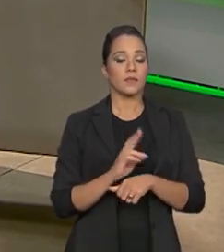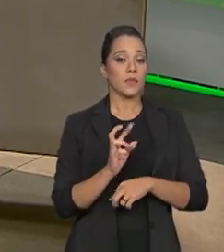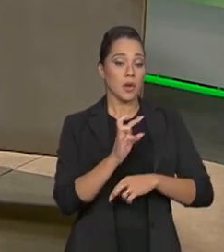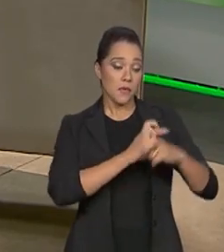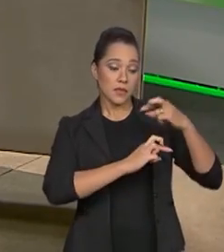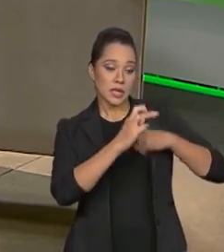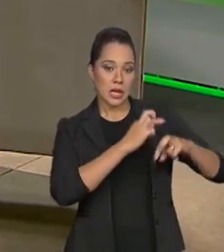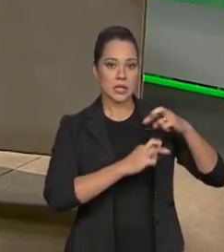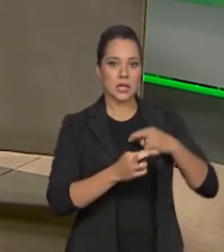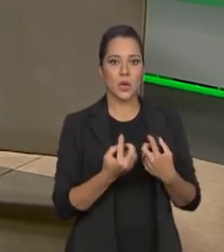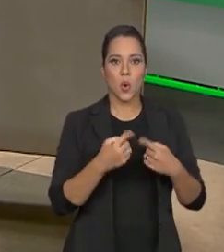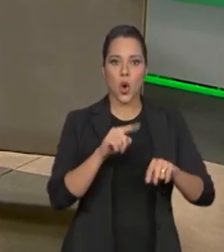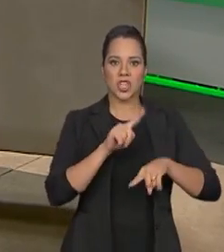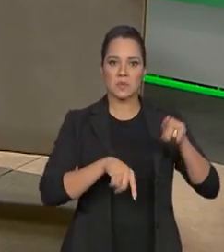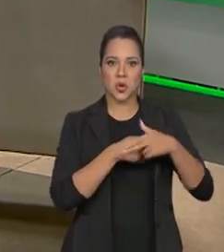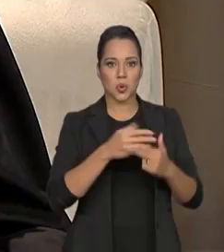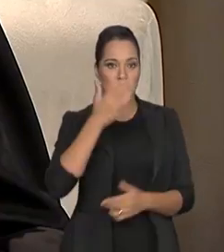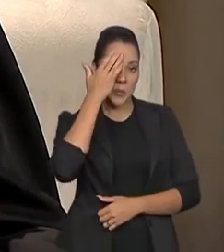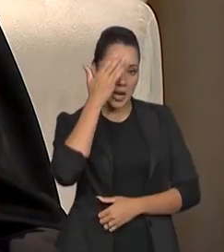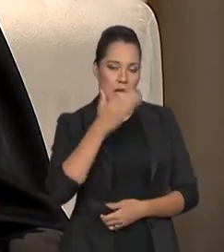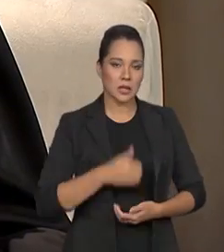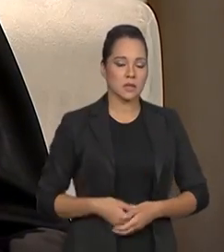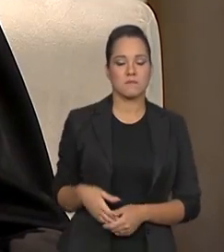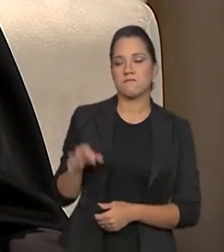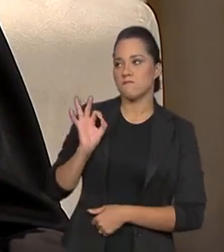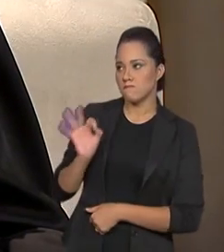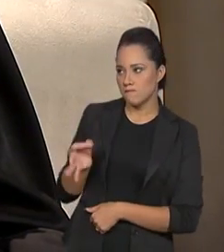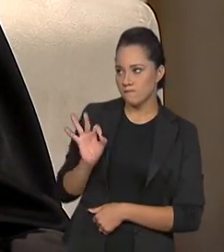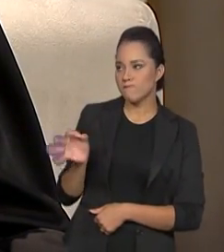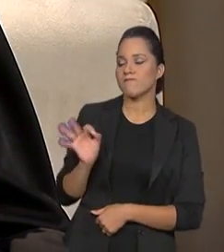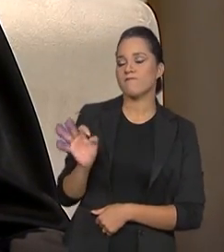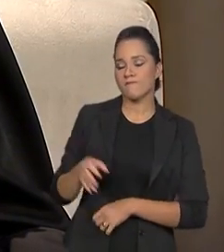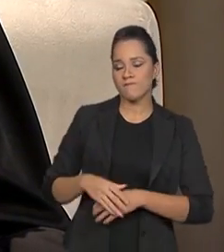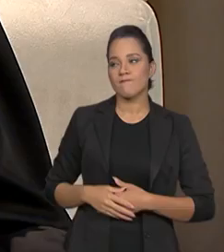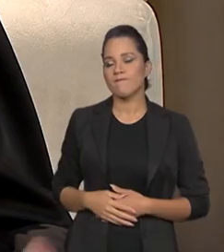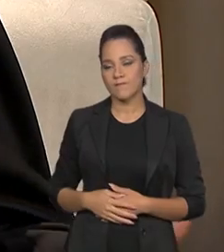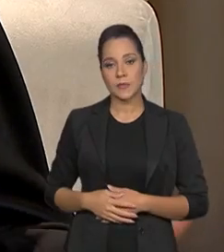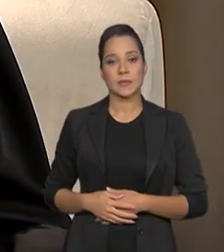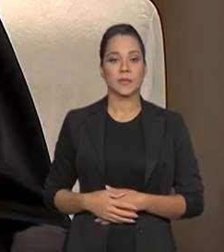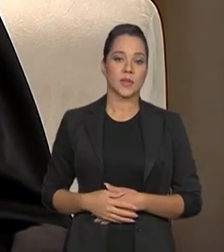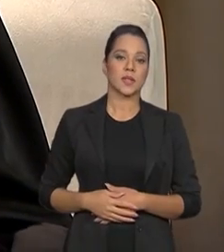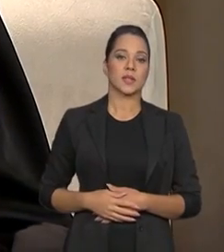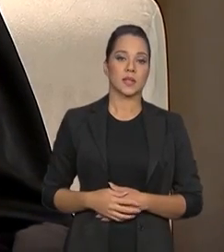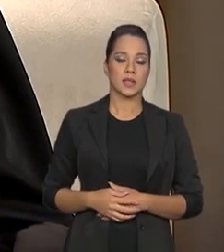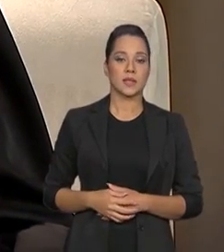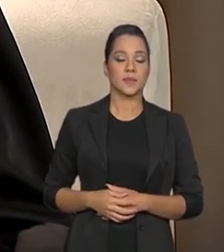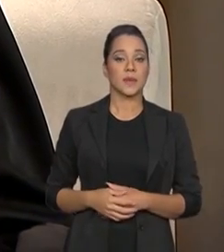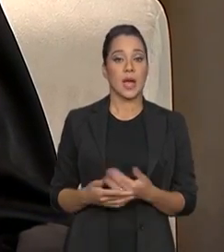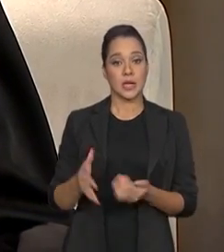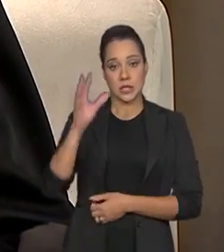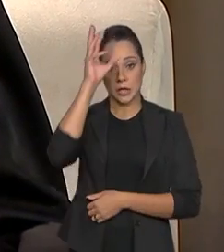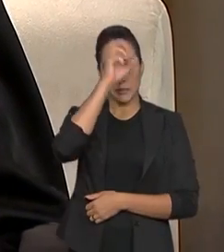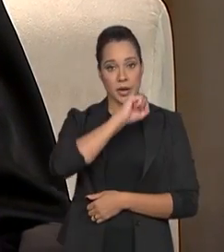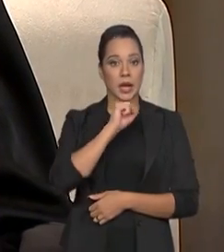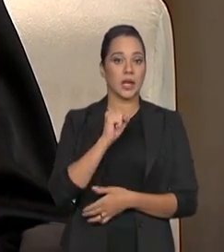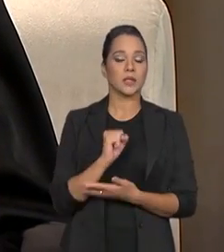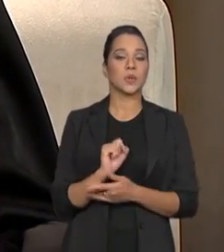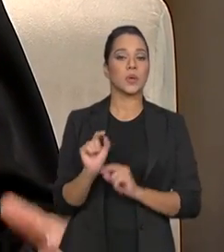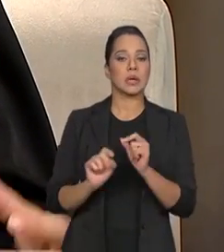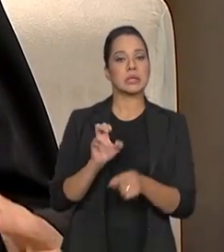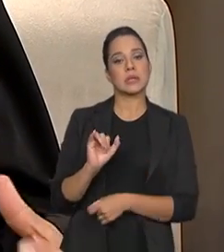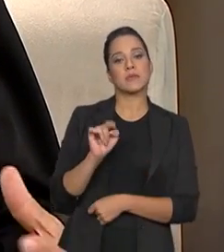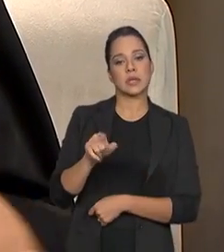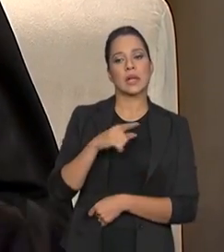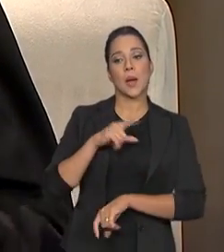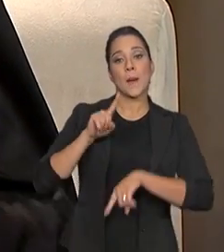fiscalização para combater produtos piratas com certeza com certeza a gente aprende na prática né que